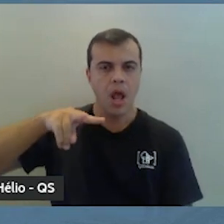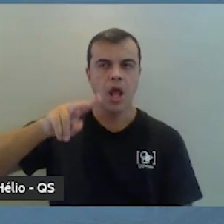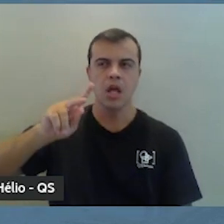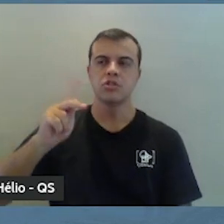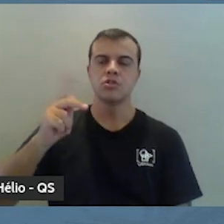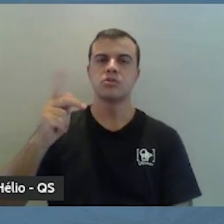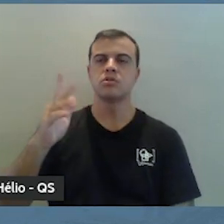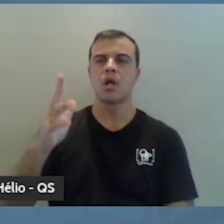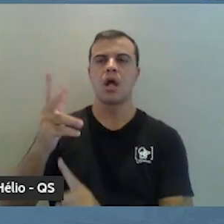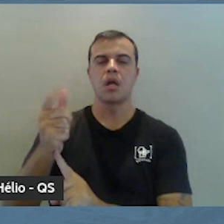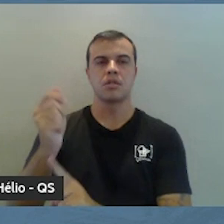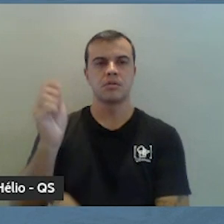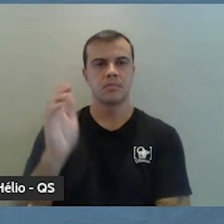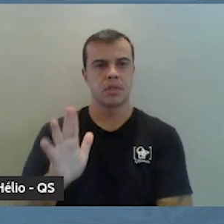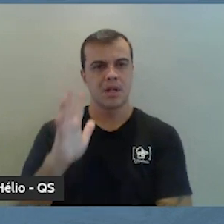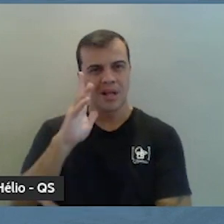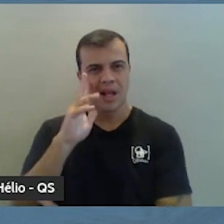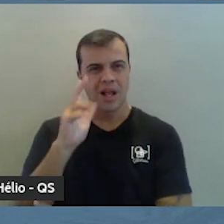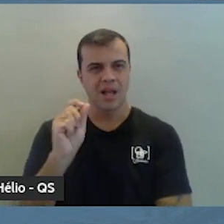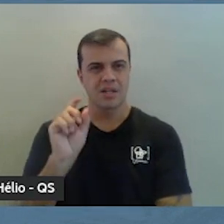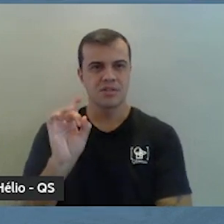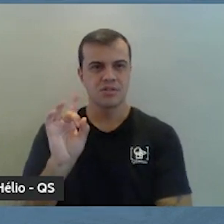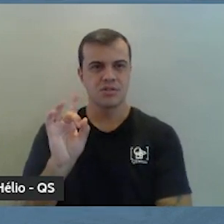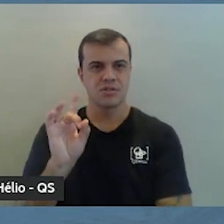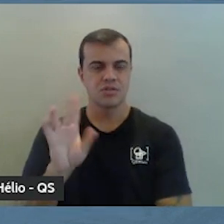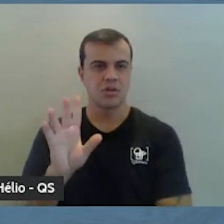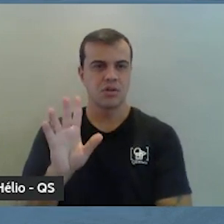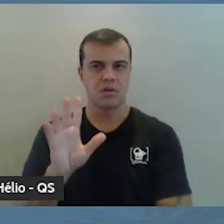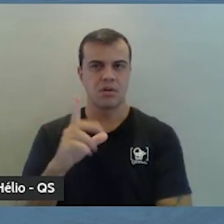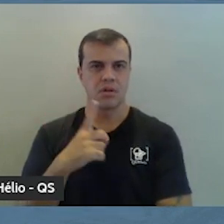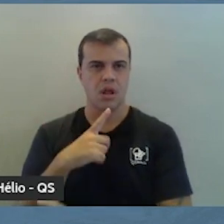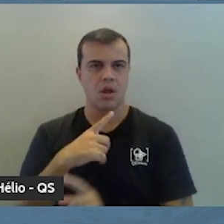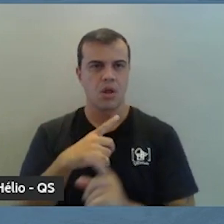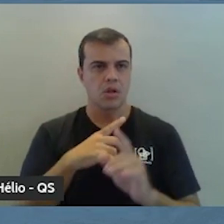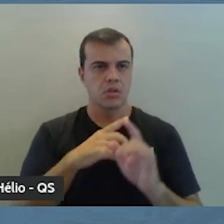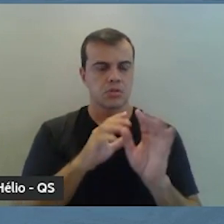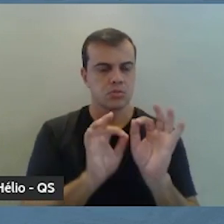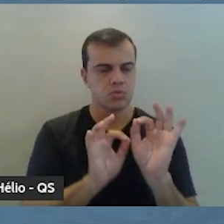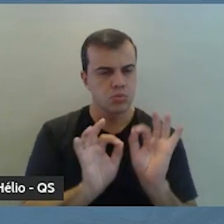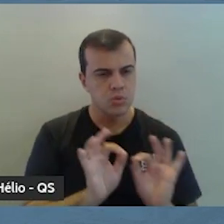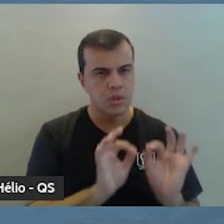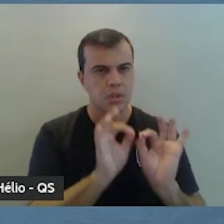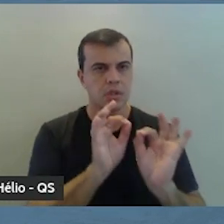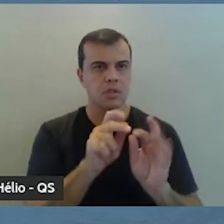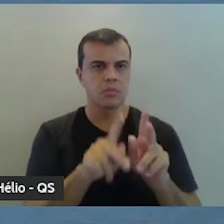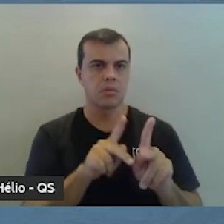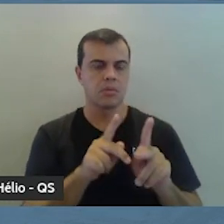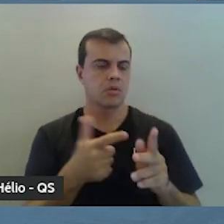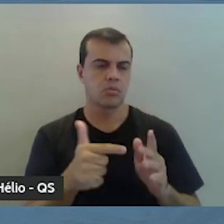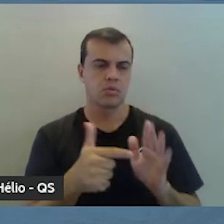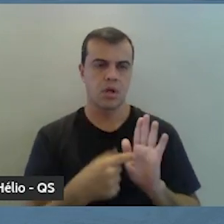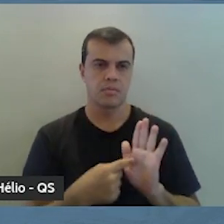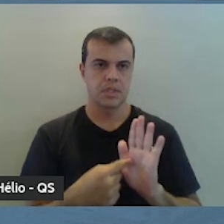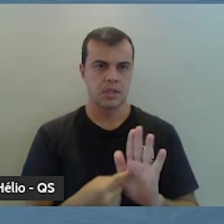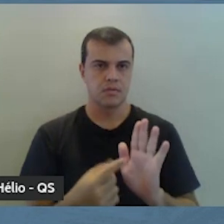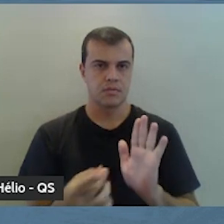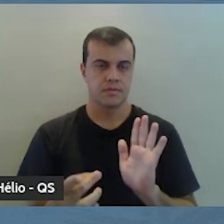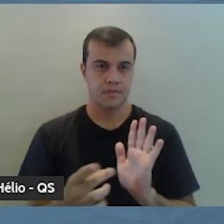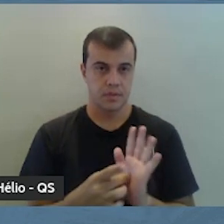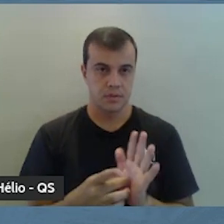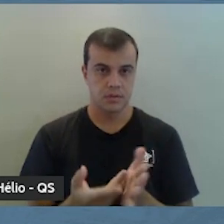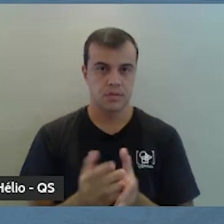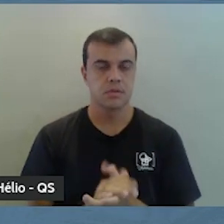da arte brasileira e achar que foi só aquilo, e que as culturas e as tradições populares não eram representadas de maneira